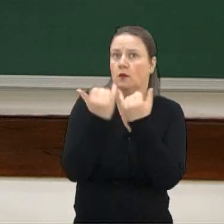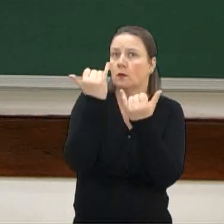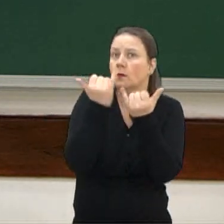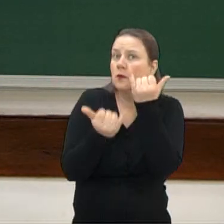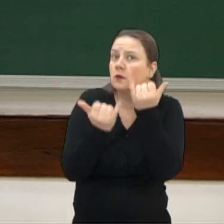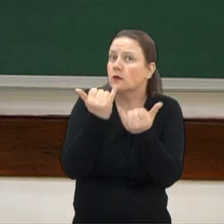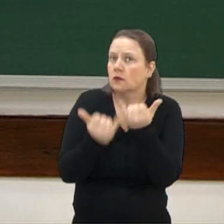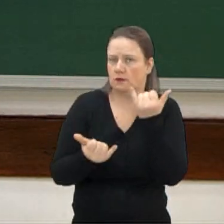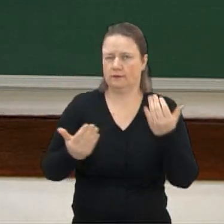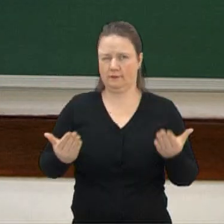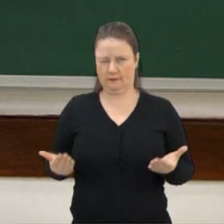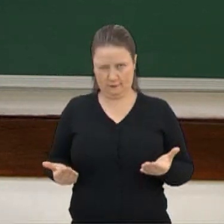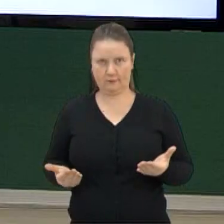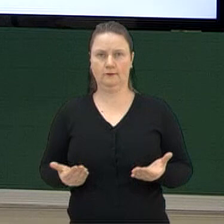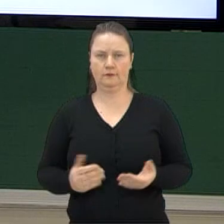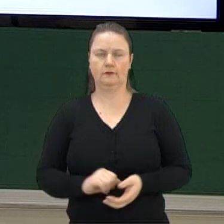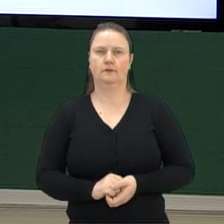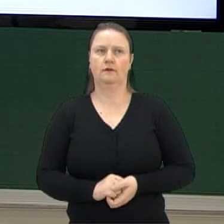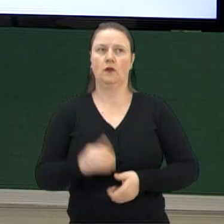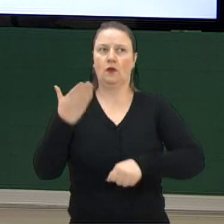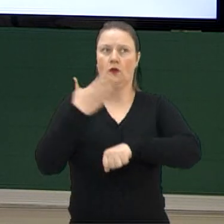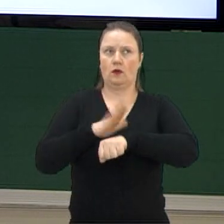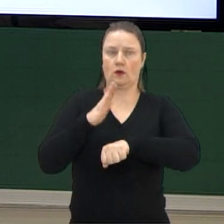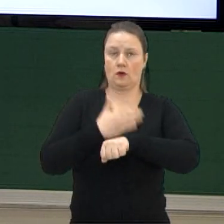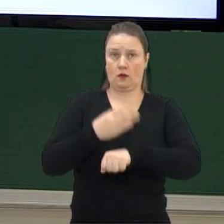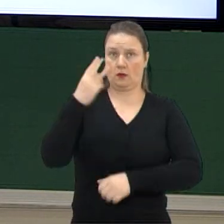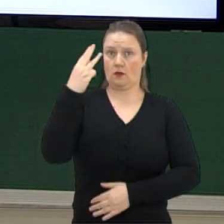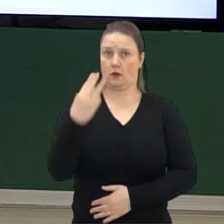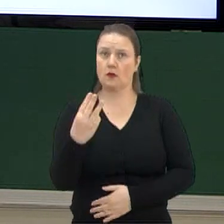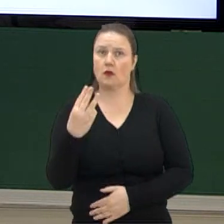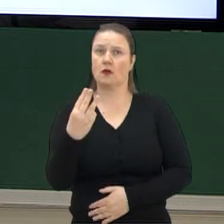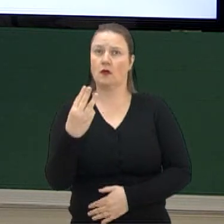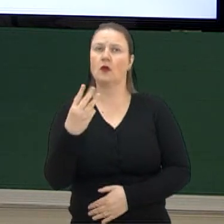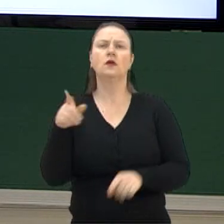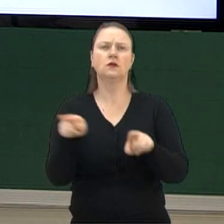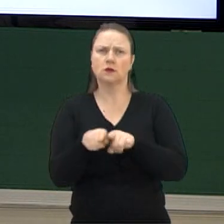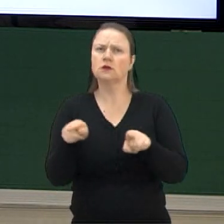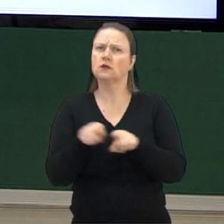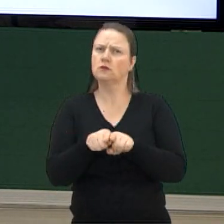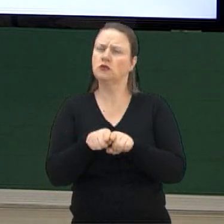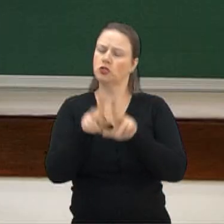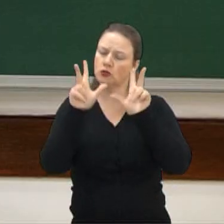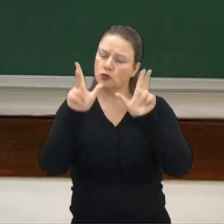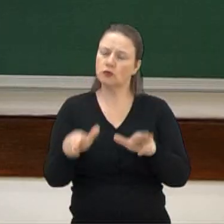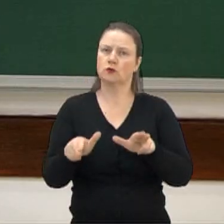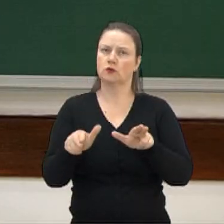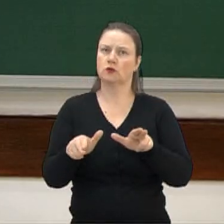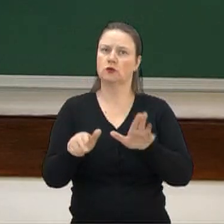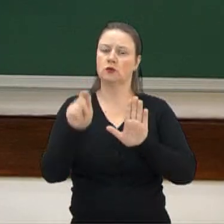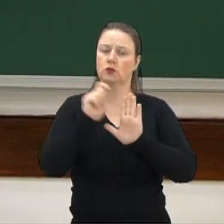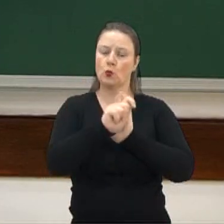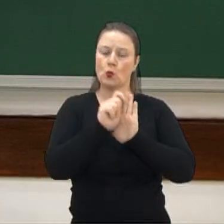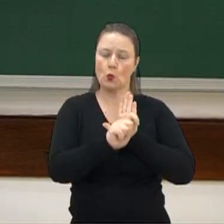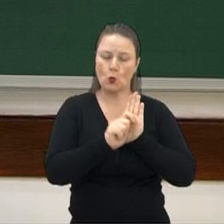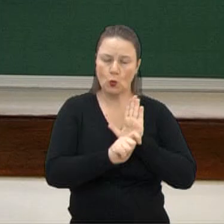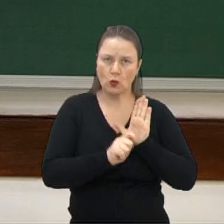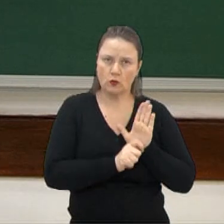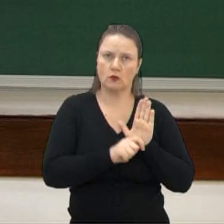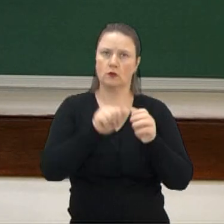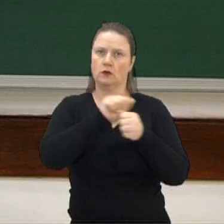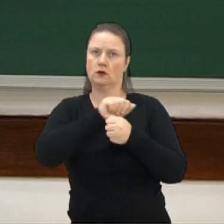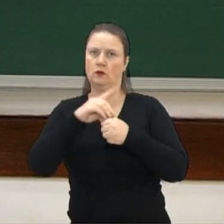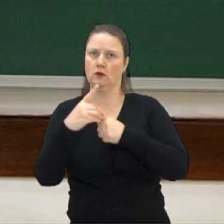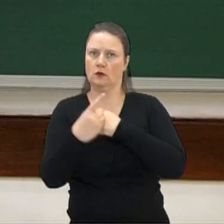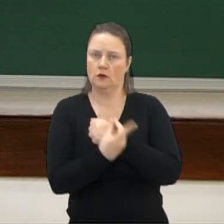correspondente, certo? Então, o exercício 3 é exatamente isso que vocês vão fazer. Escreva quais são os